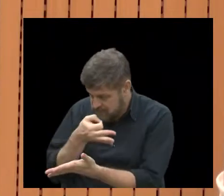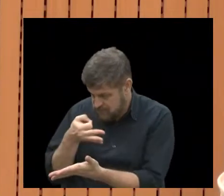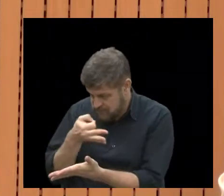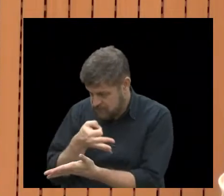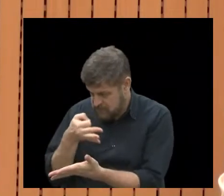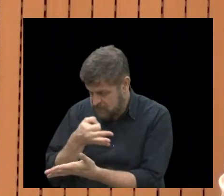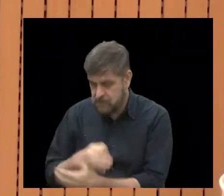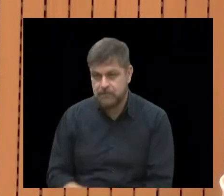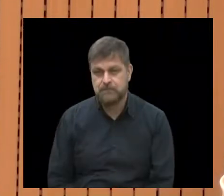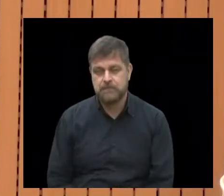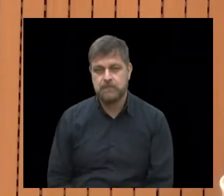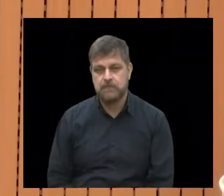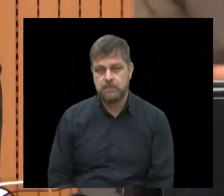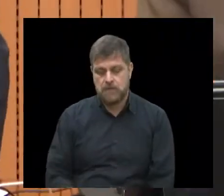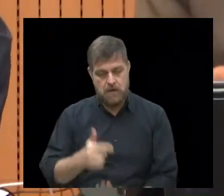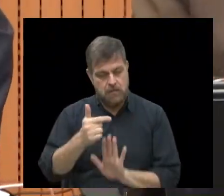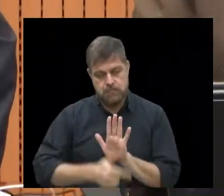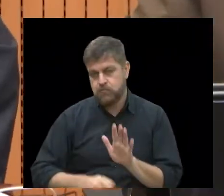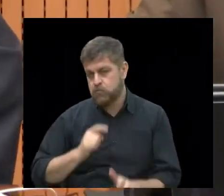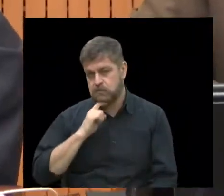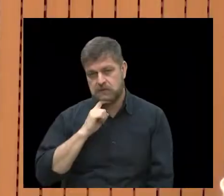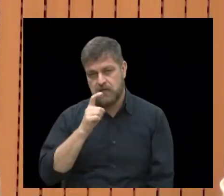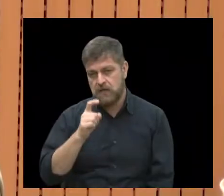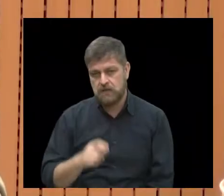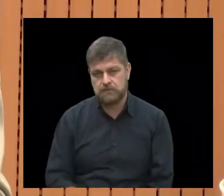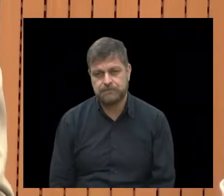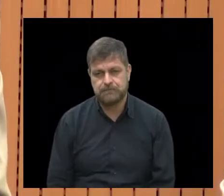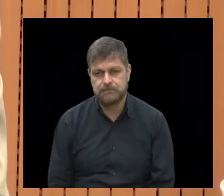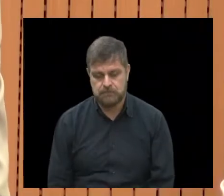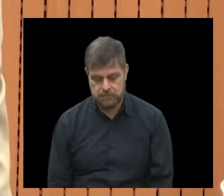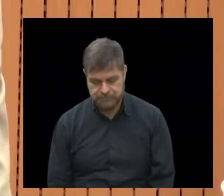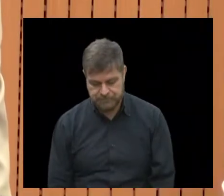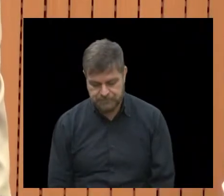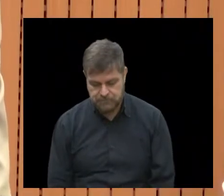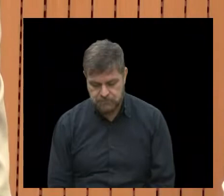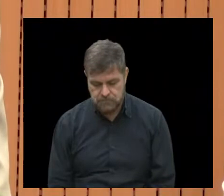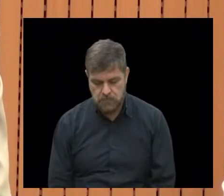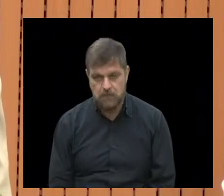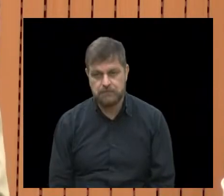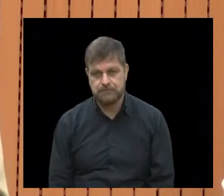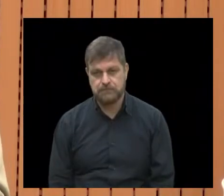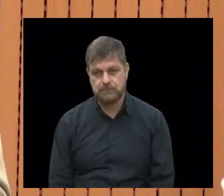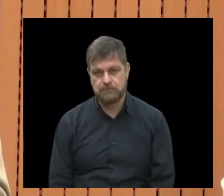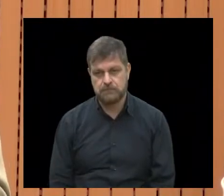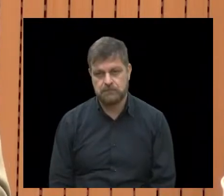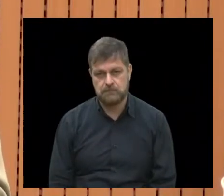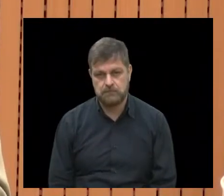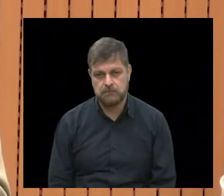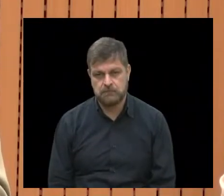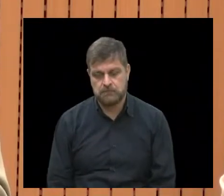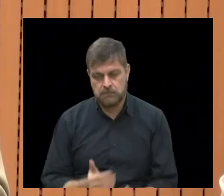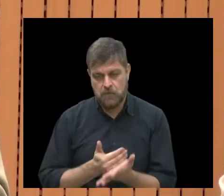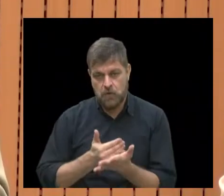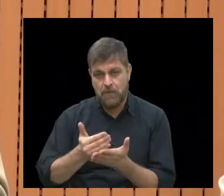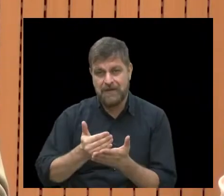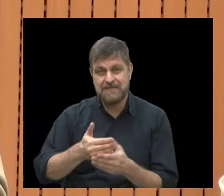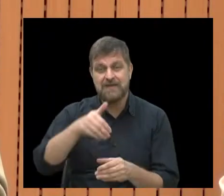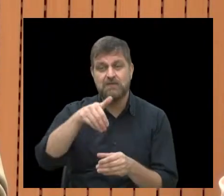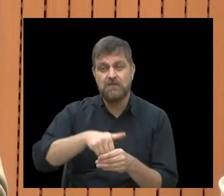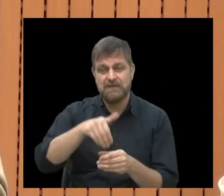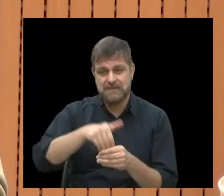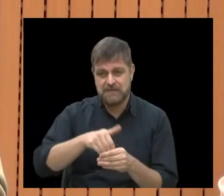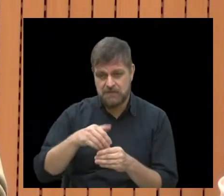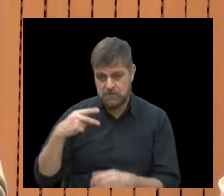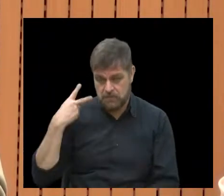vereador professor Não há, Alberto. senhor presidente. Não havendo nenhum vereador inscrito a discutir, a matéria entra em